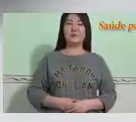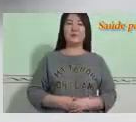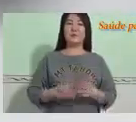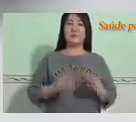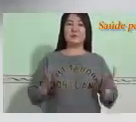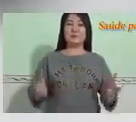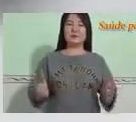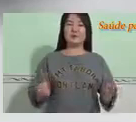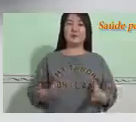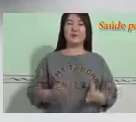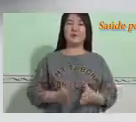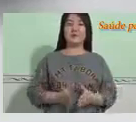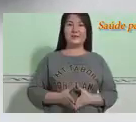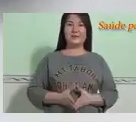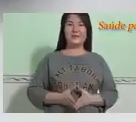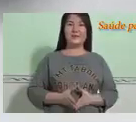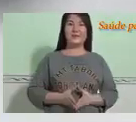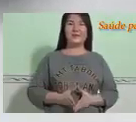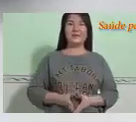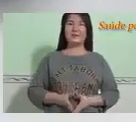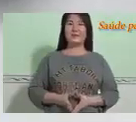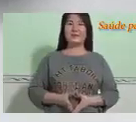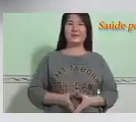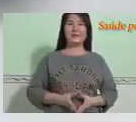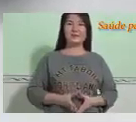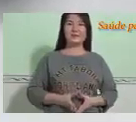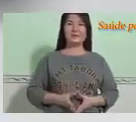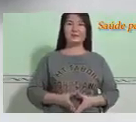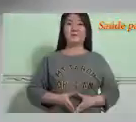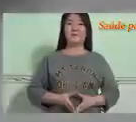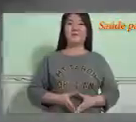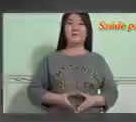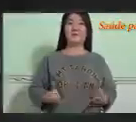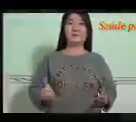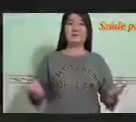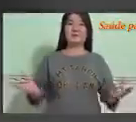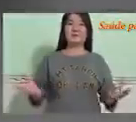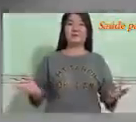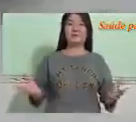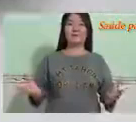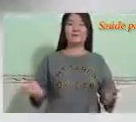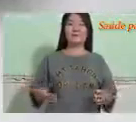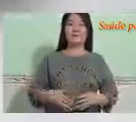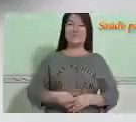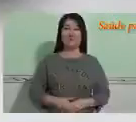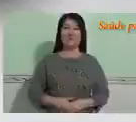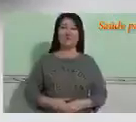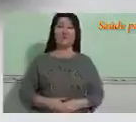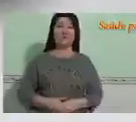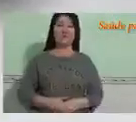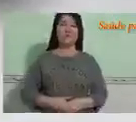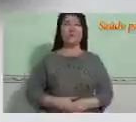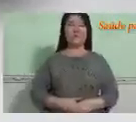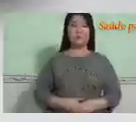Assim, alguns dos melhores tratamentos para remover cravos da pele do rosto incluem fazer uma pasta com gelatina e leite